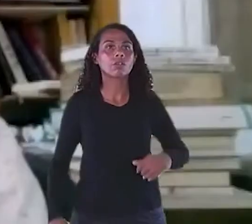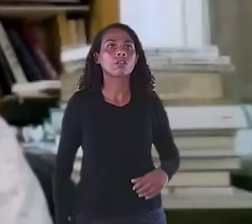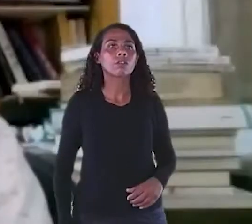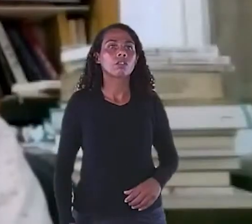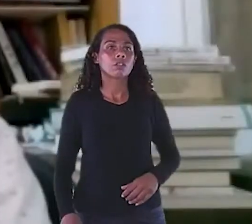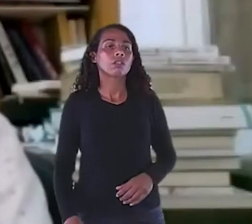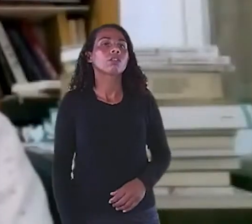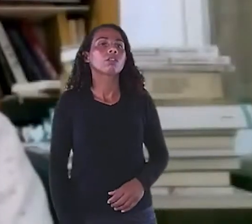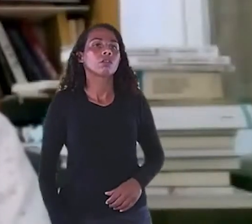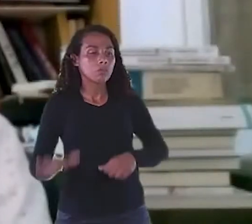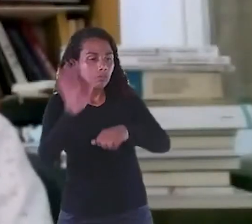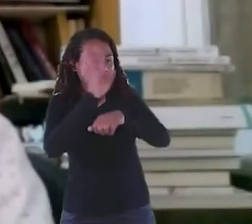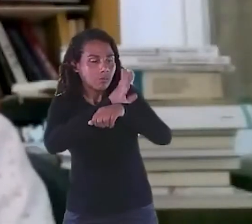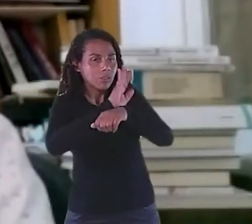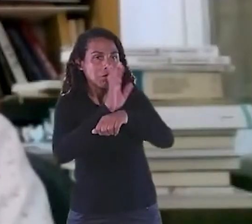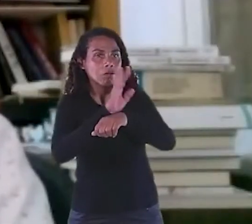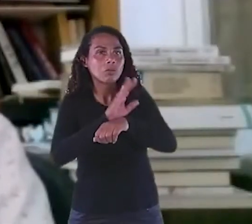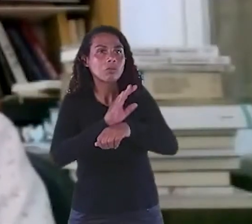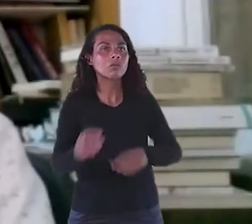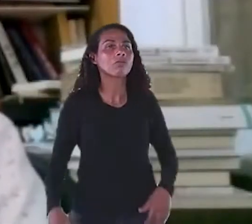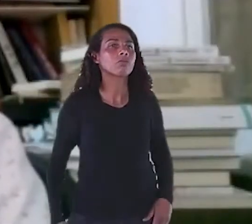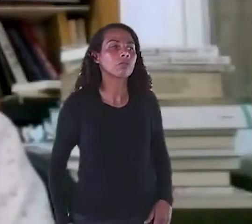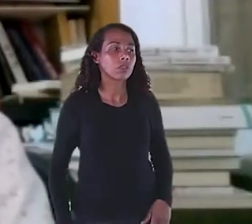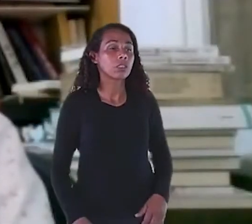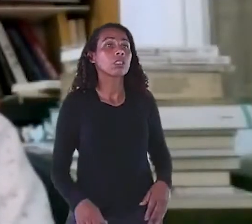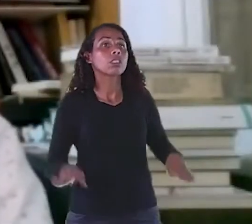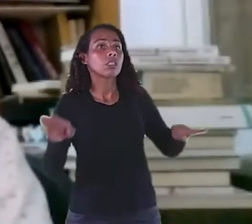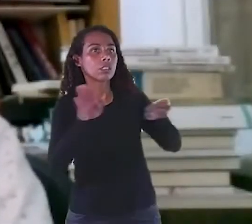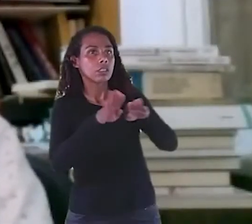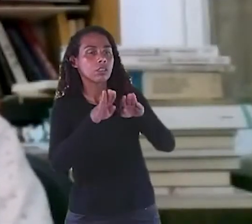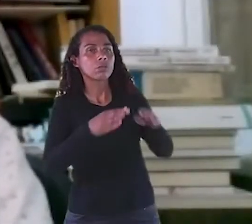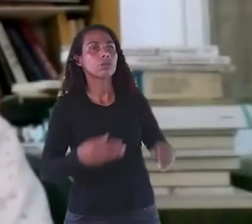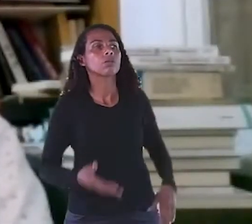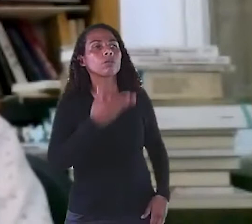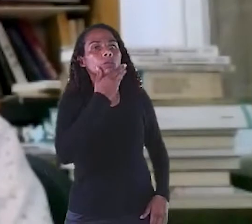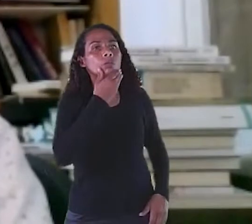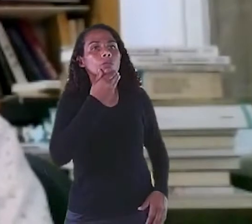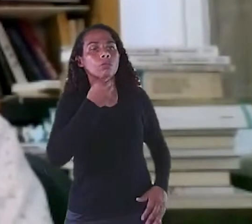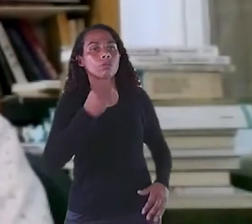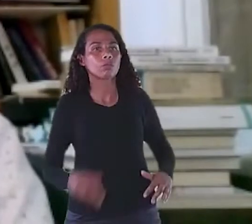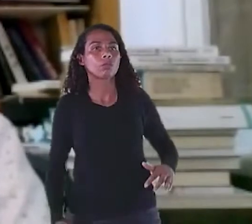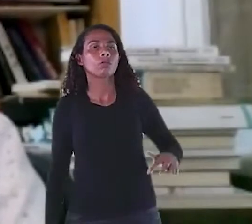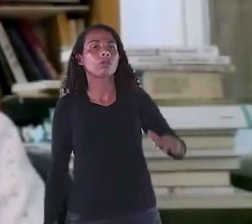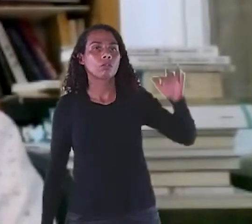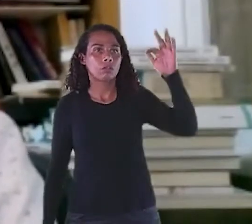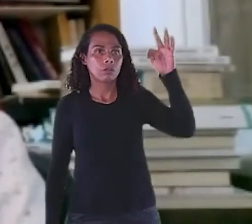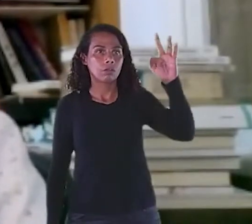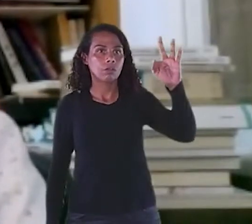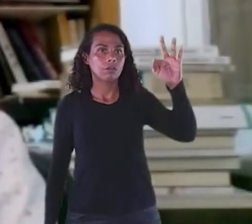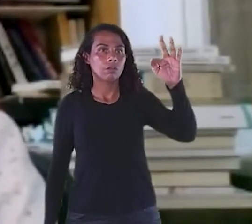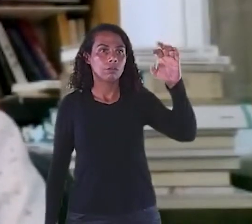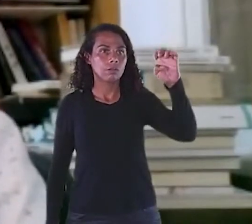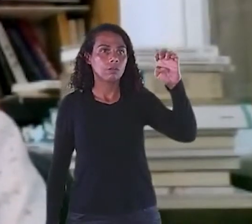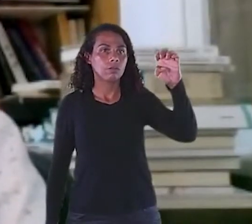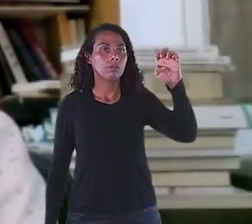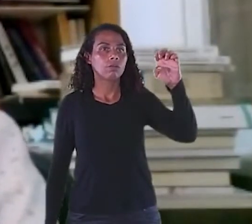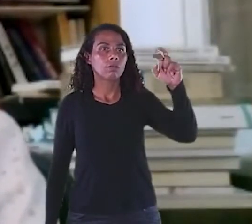das maiores autoridades nessa coisa impronunciável que é o empreendedorismo. O famoso